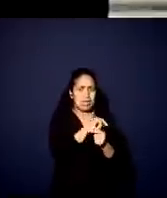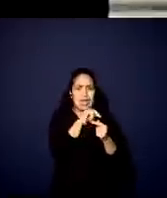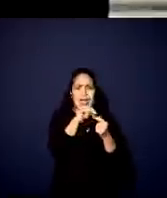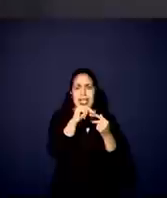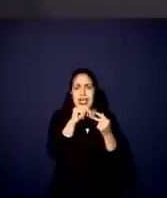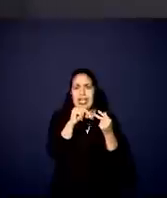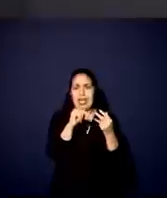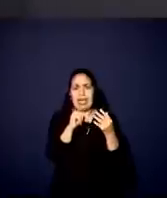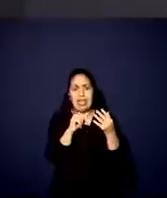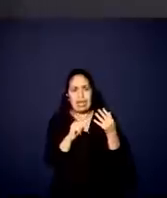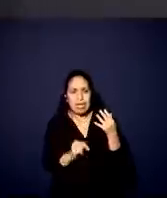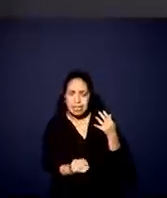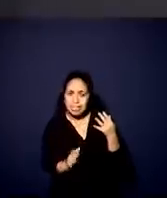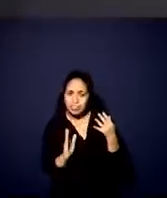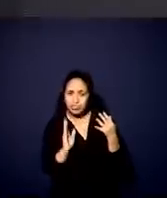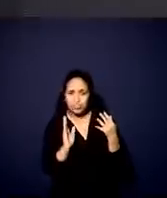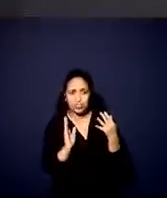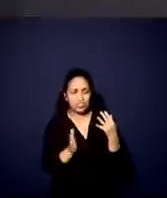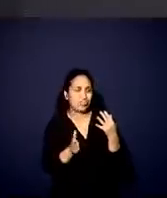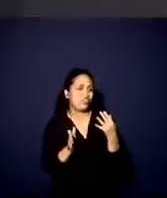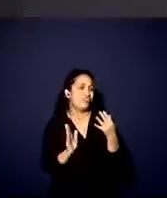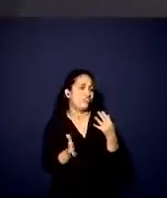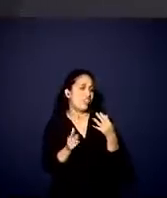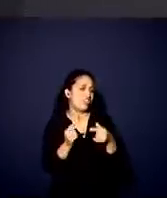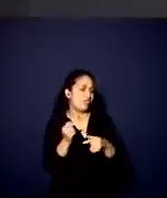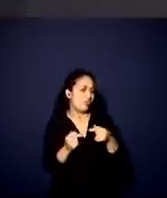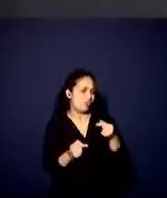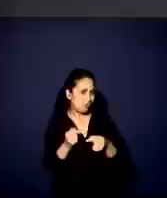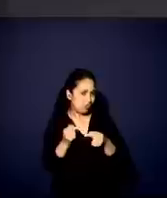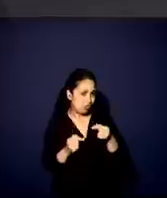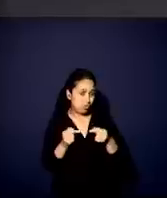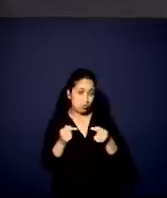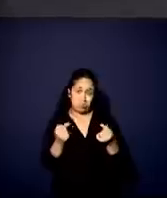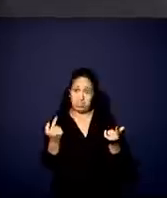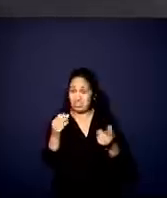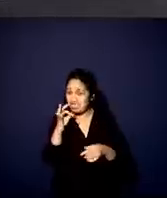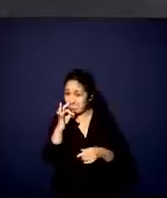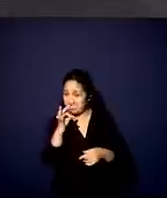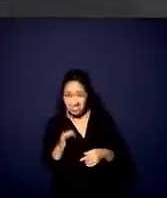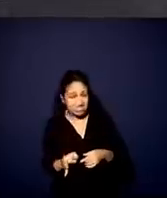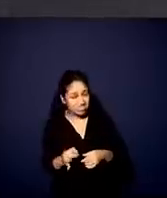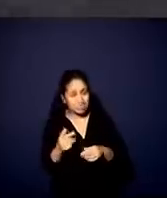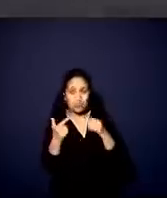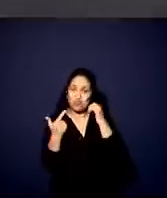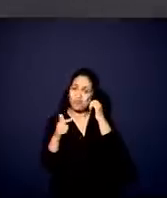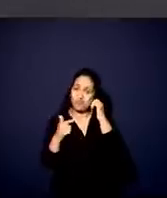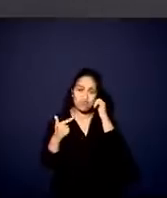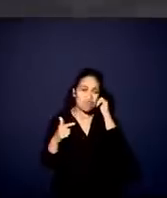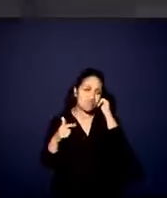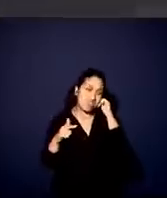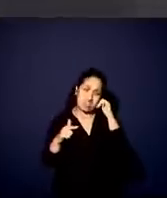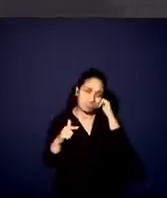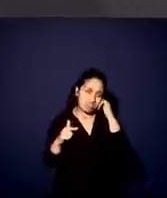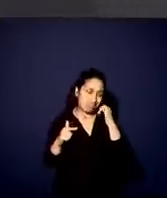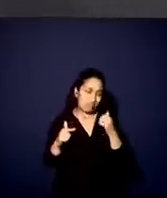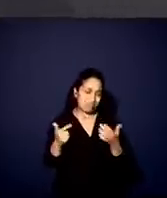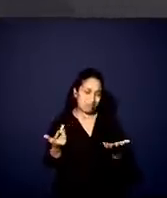questões que nós acabamos de discutir aqui são incertezas fundamentais sobre